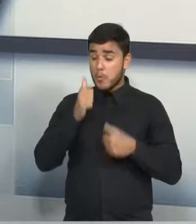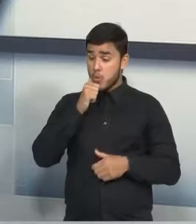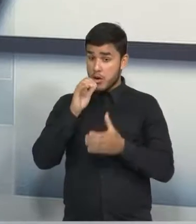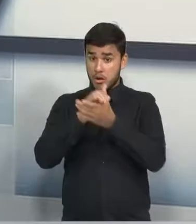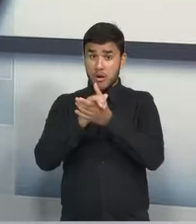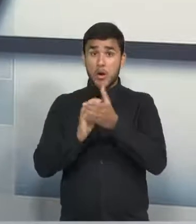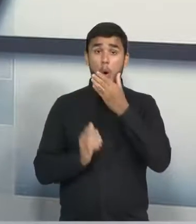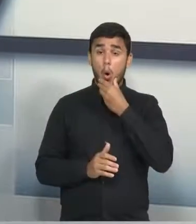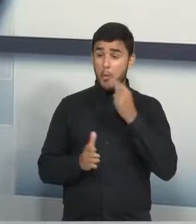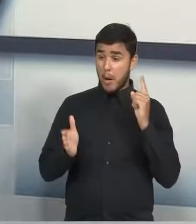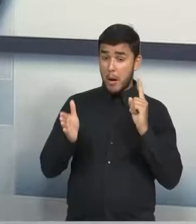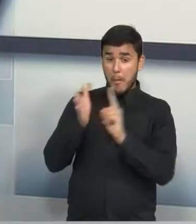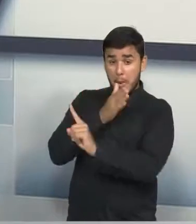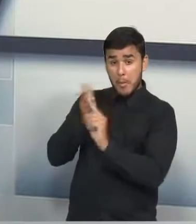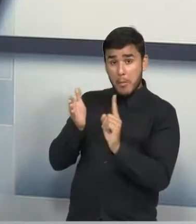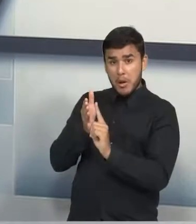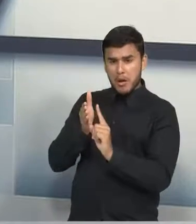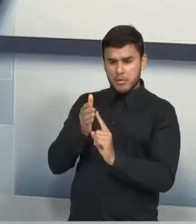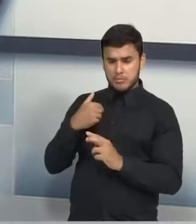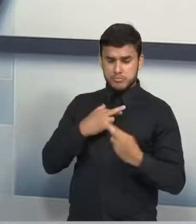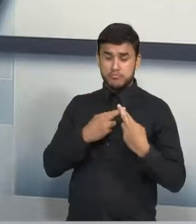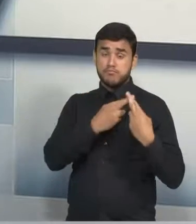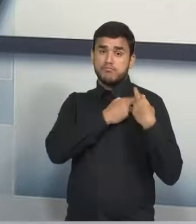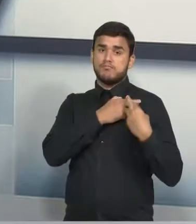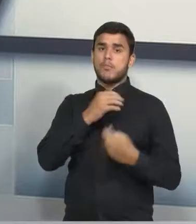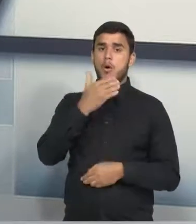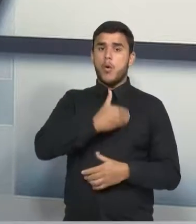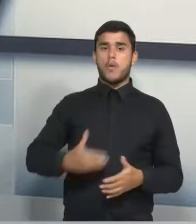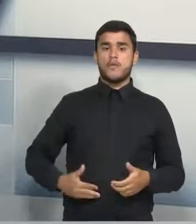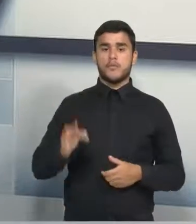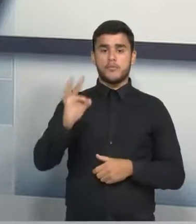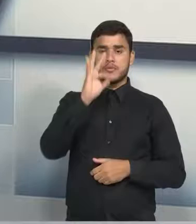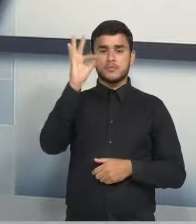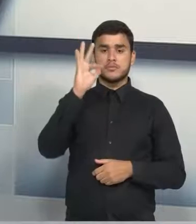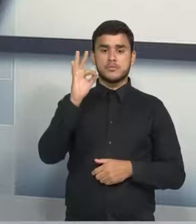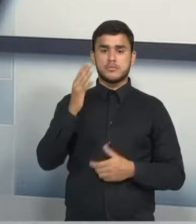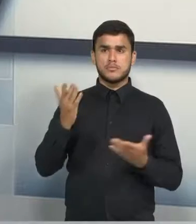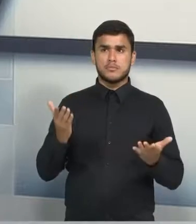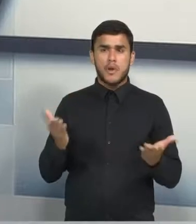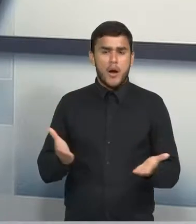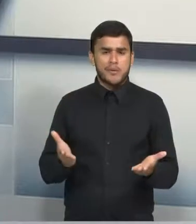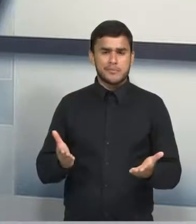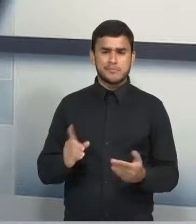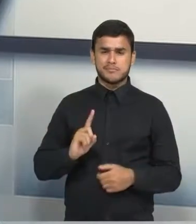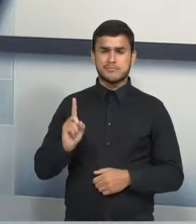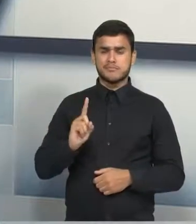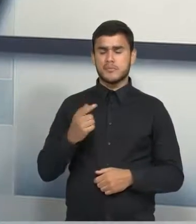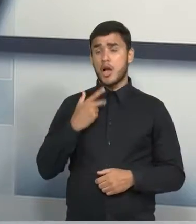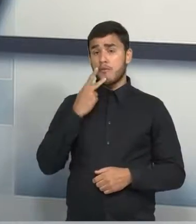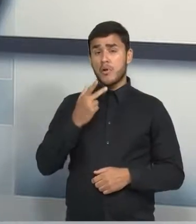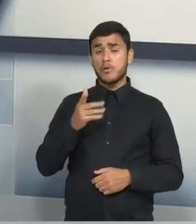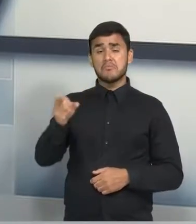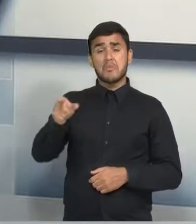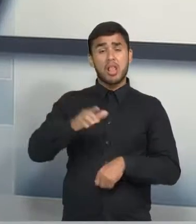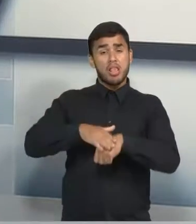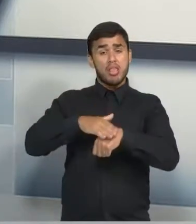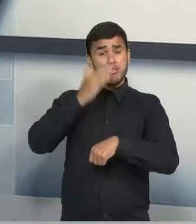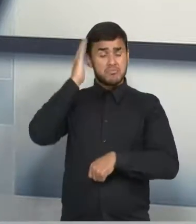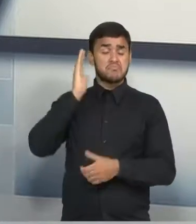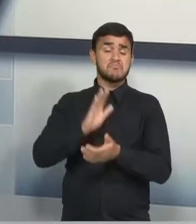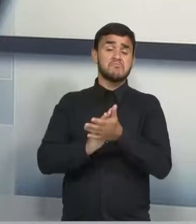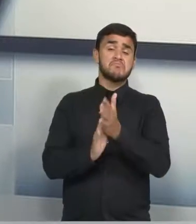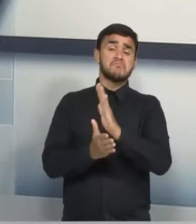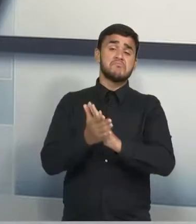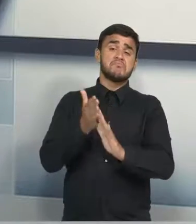na mulher, o responsável é o governo federal. O presidente, nesse momento aqui, ele está lavando as mãos e dizendo, e não